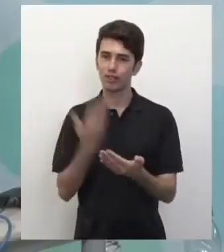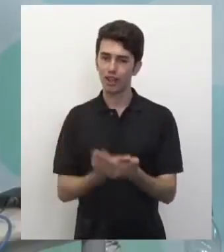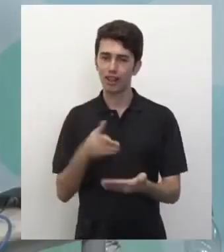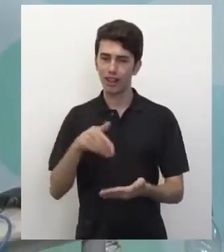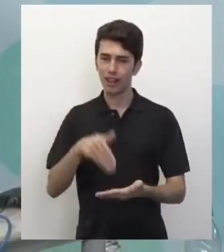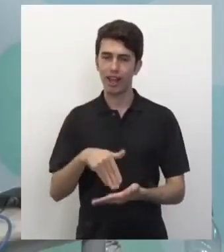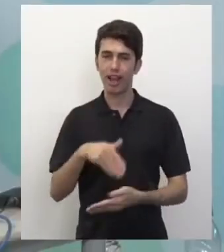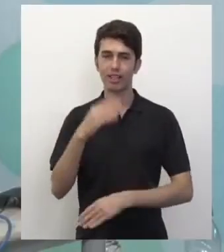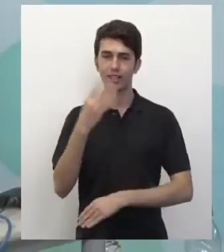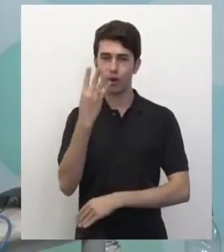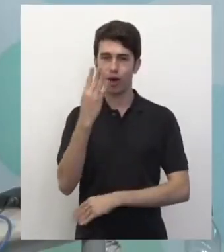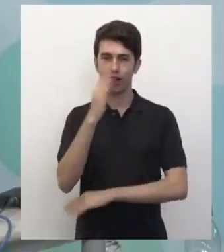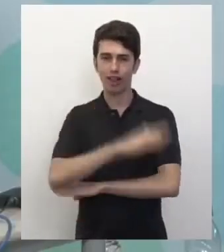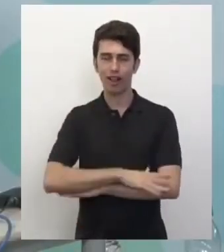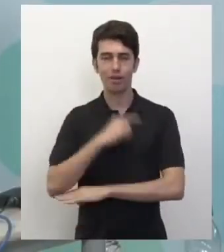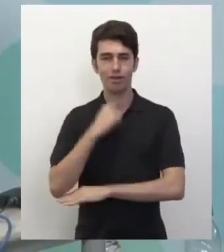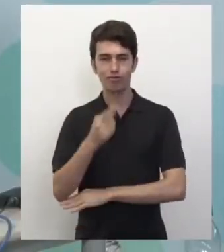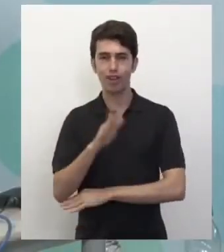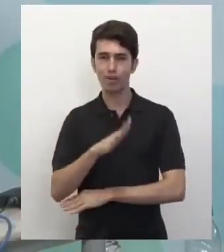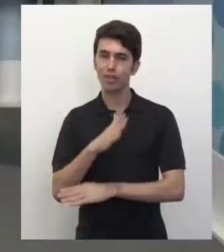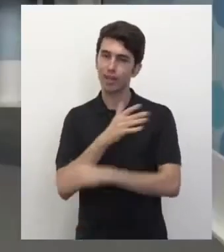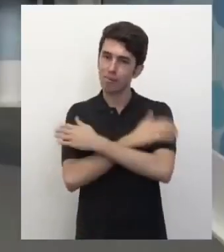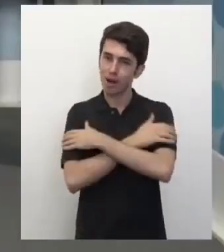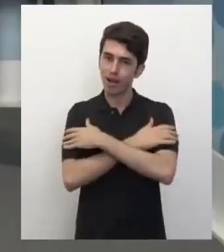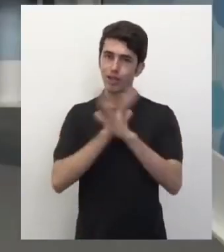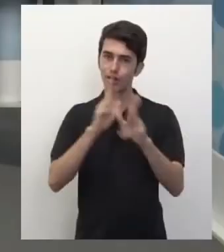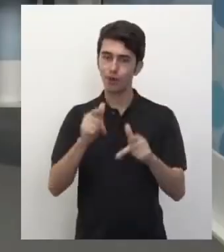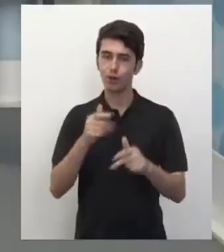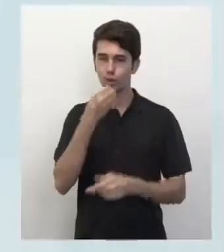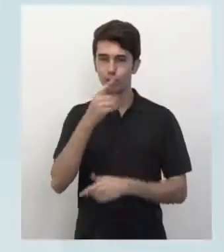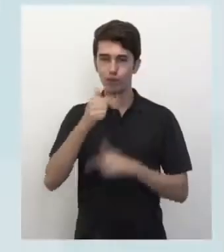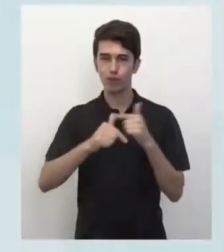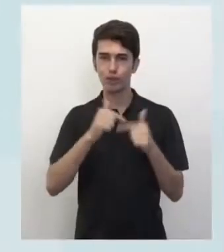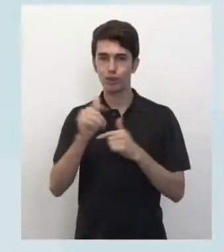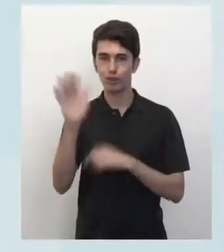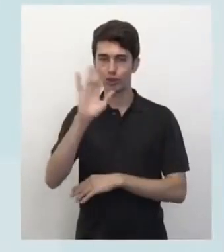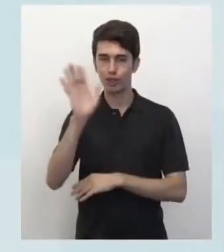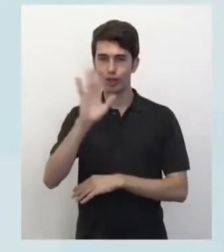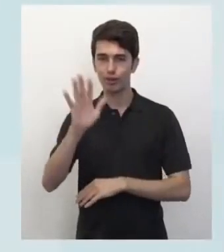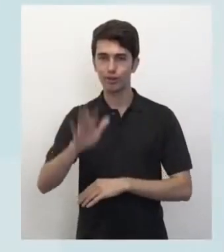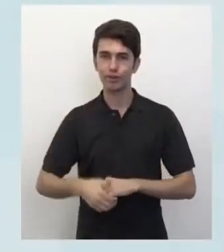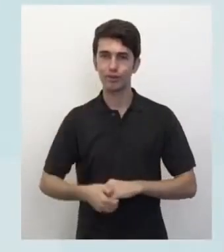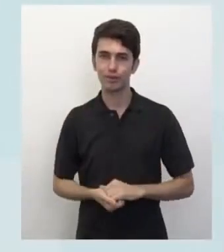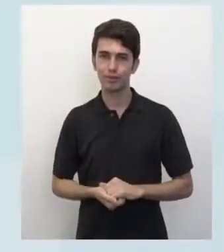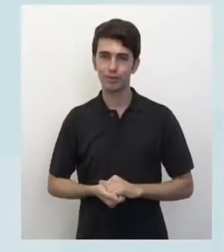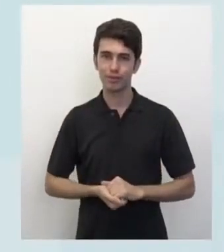mas não podemos, né? Um grande abraço a todos que participaram e bons estudos. Valeu, até a próxima.